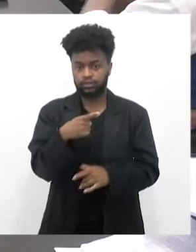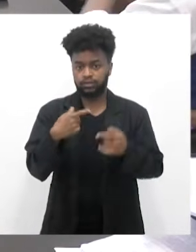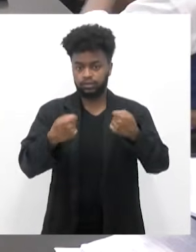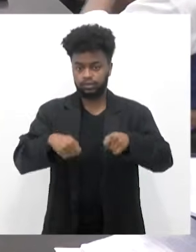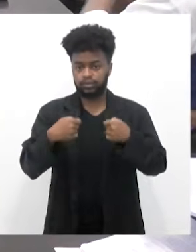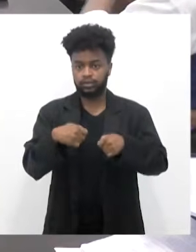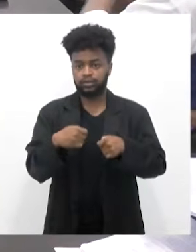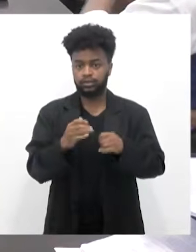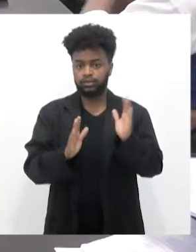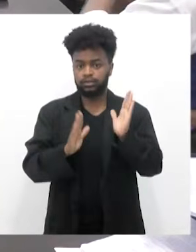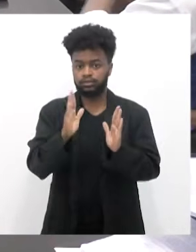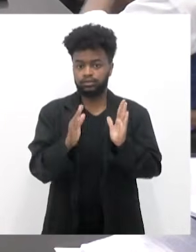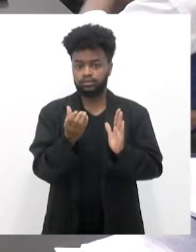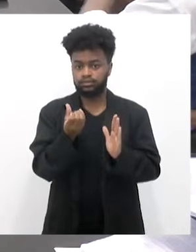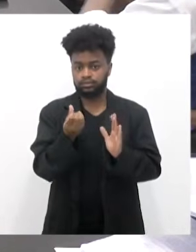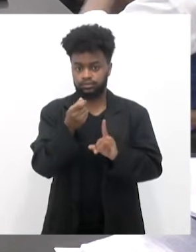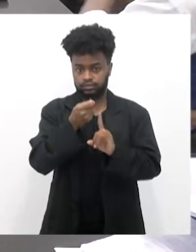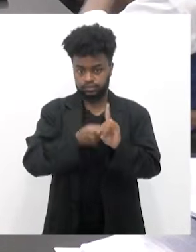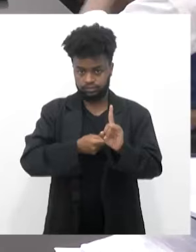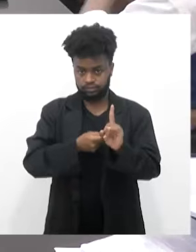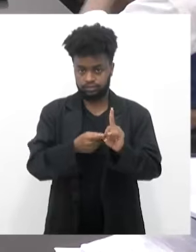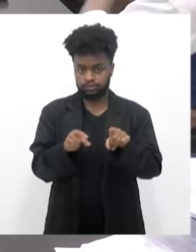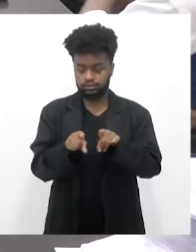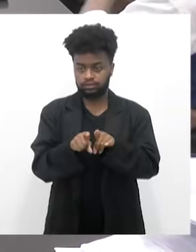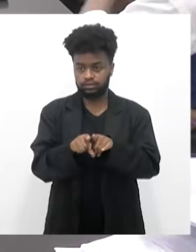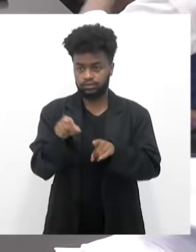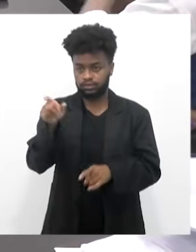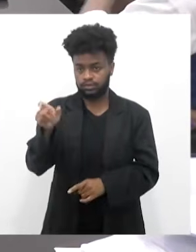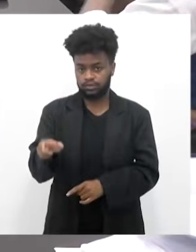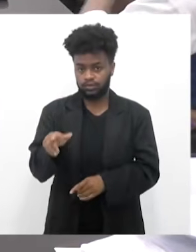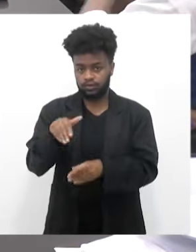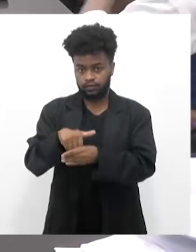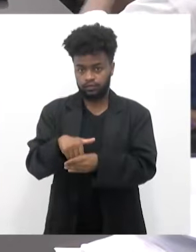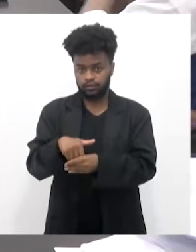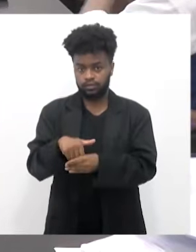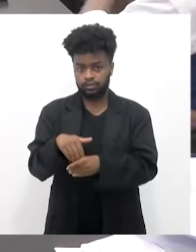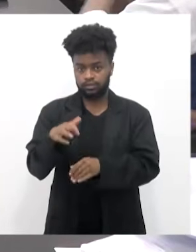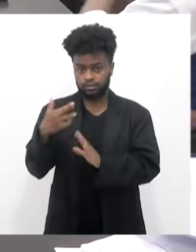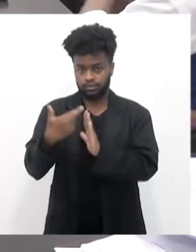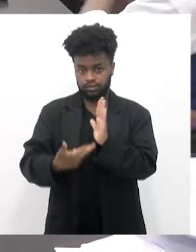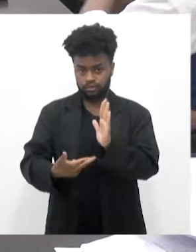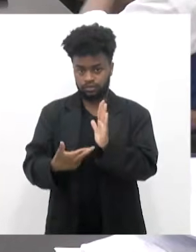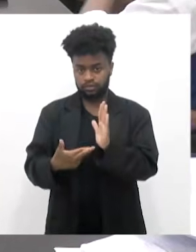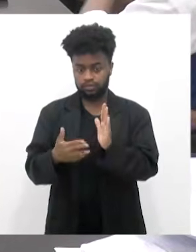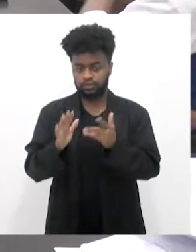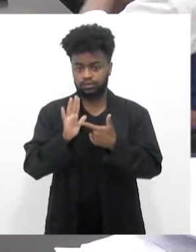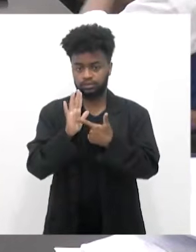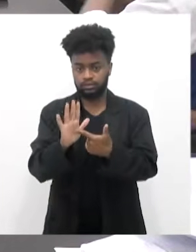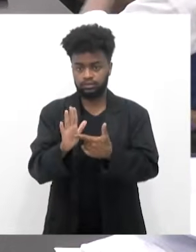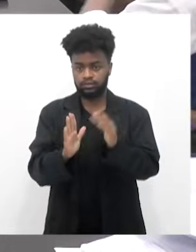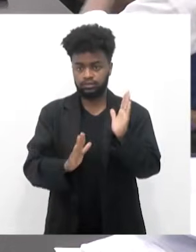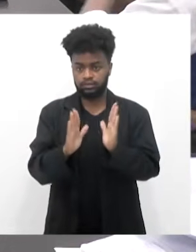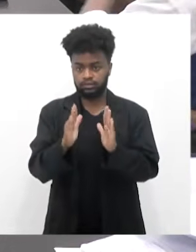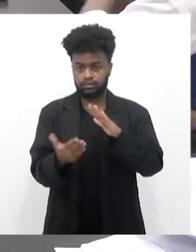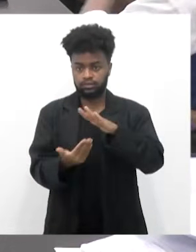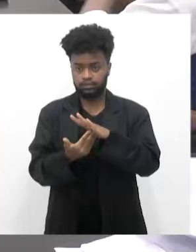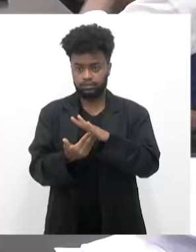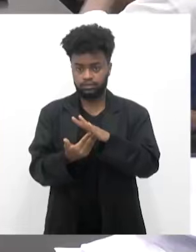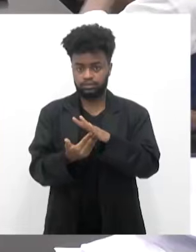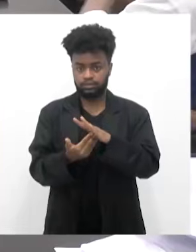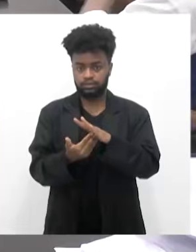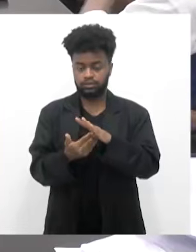ser de 180 dias, e no voto apresentado pelo relatório está estabelecido que o prazo